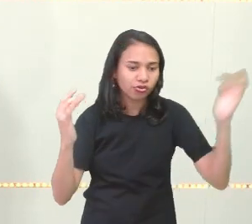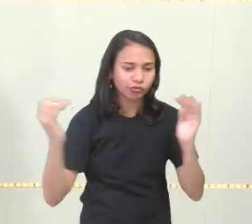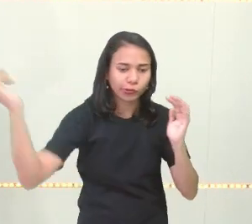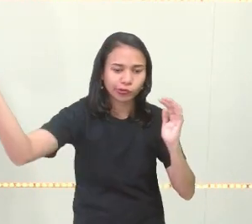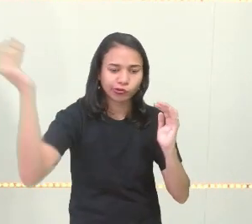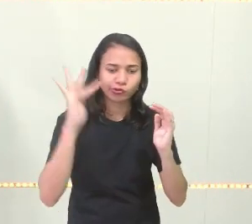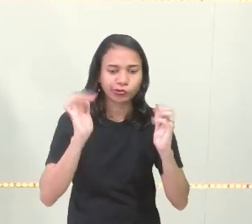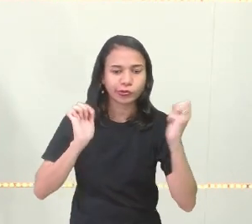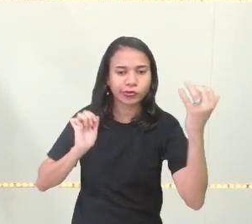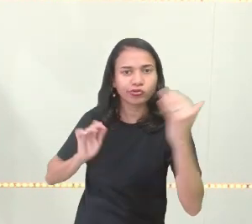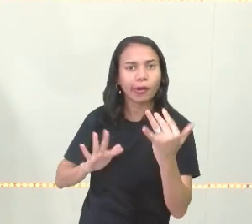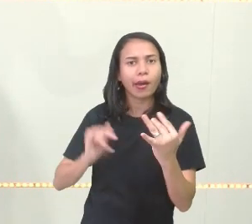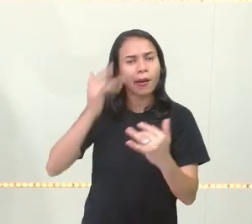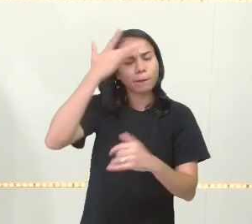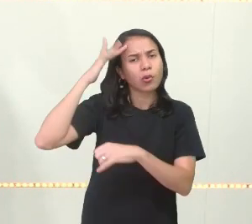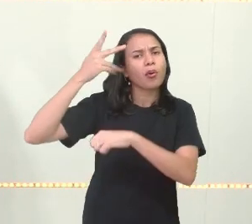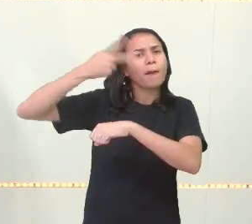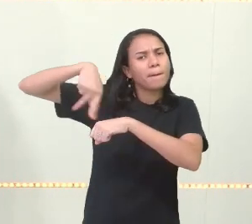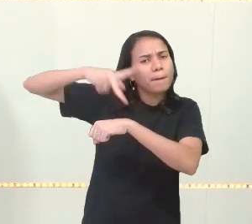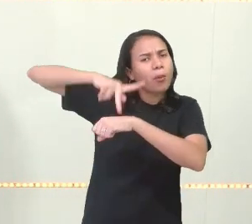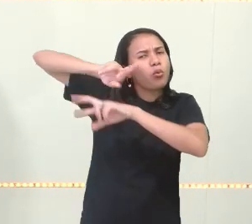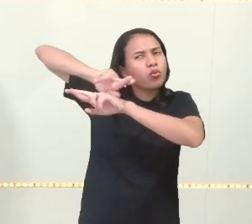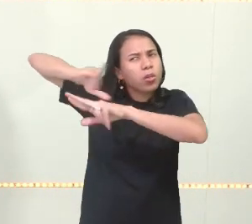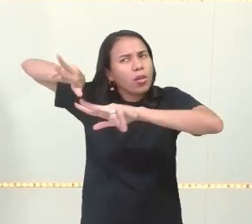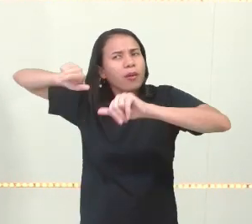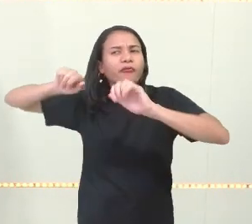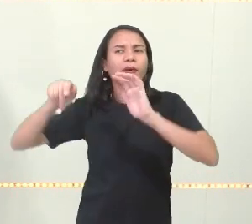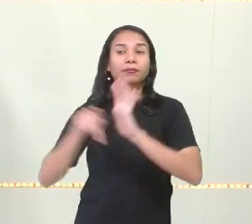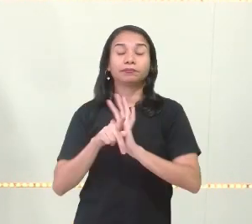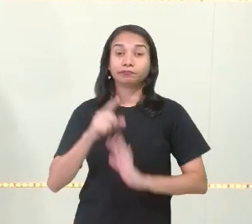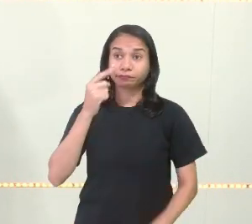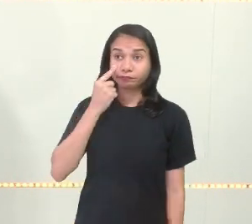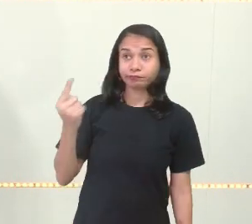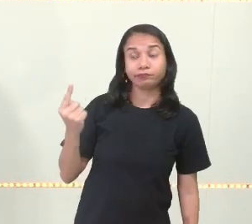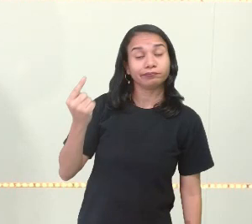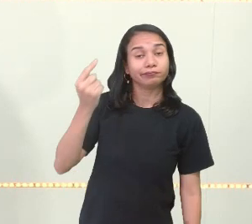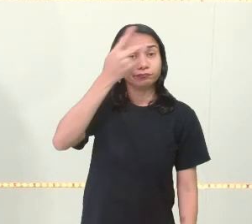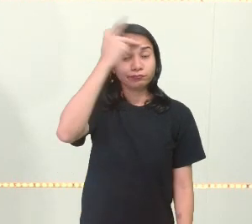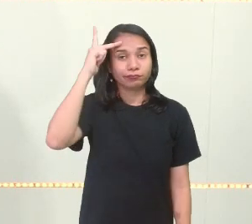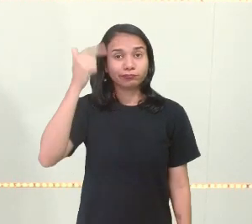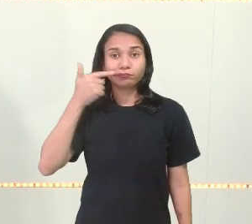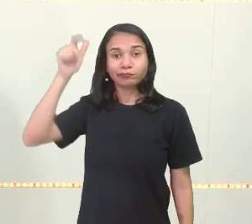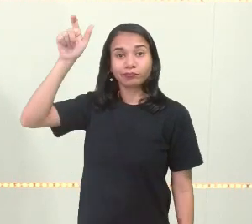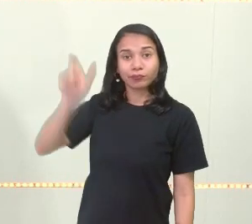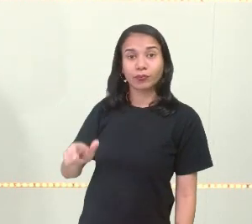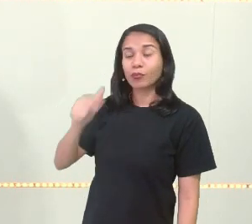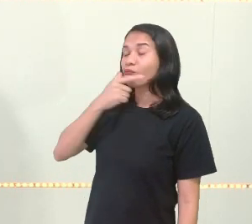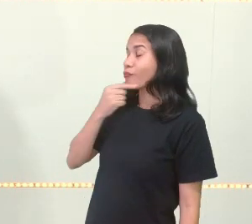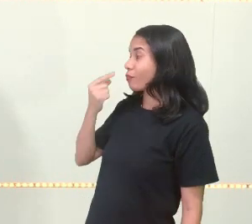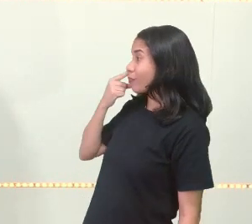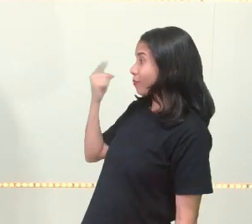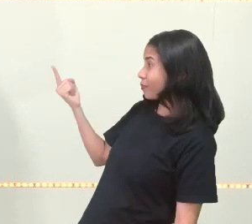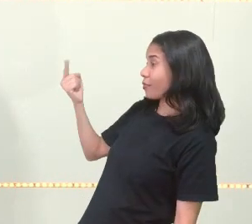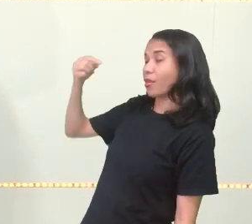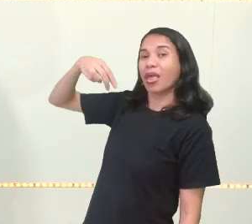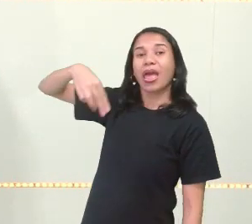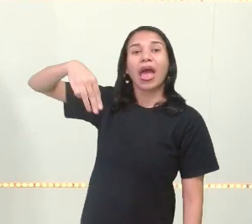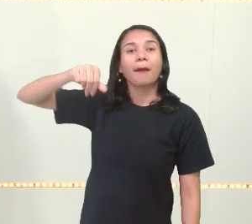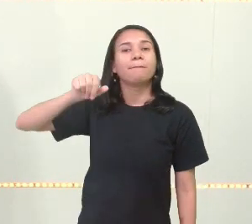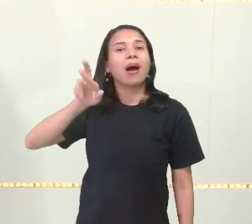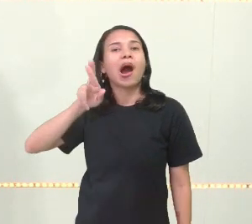né? Muitos estrangeiros, pessoas que vieram de fora. E uma dessas pessoas aí foi o Conde Maurício de